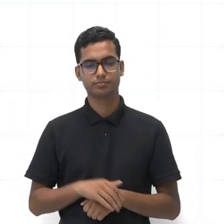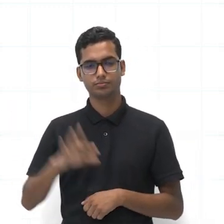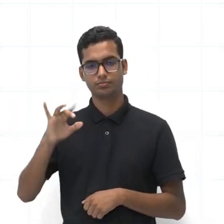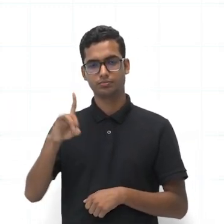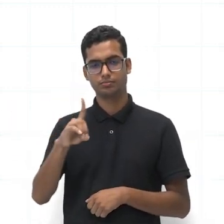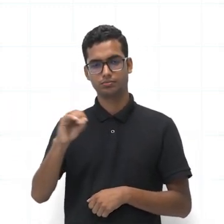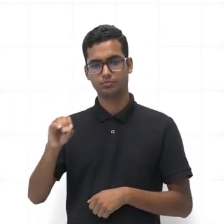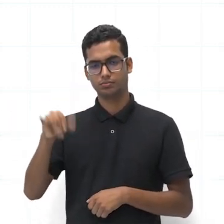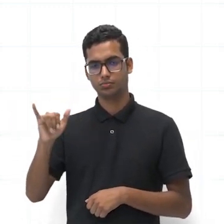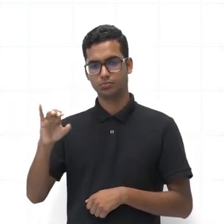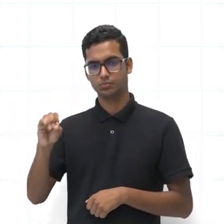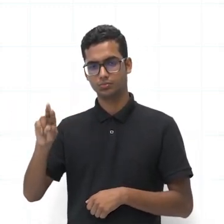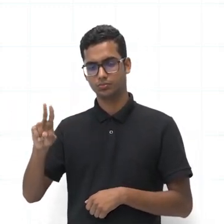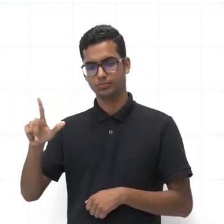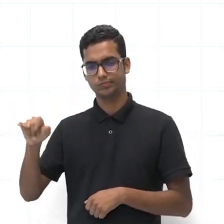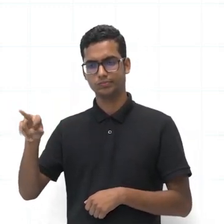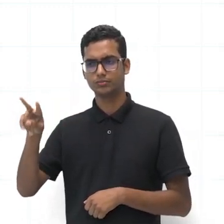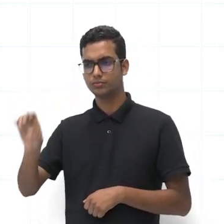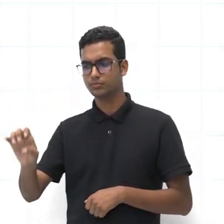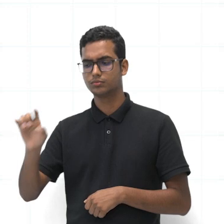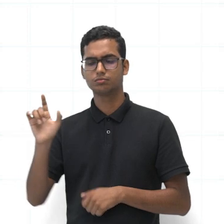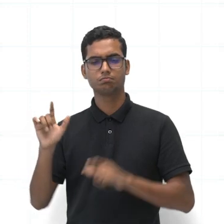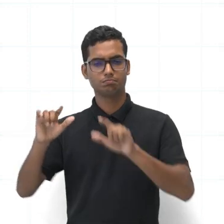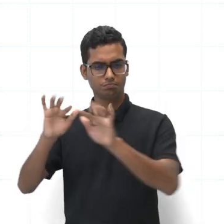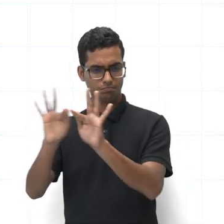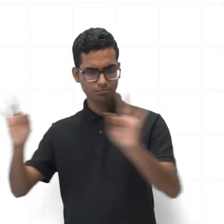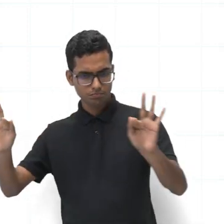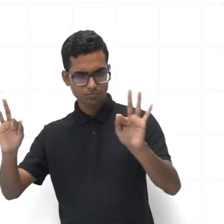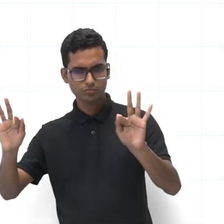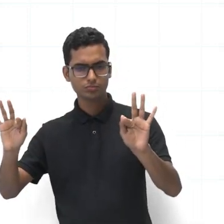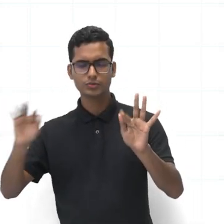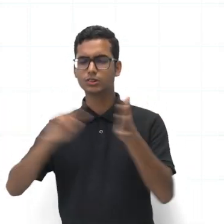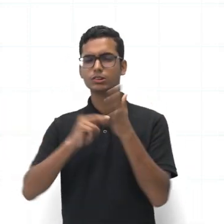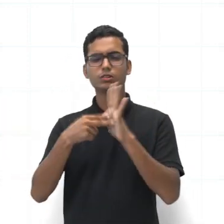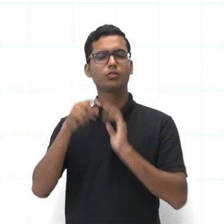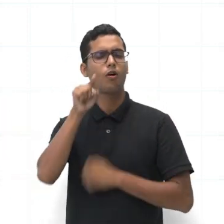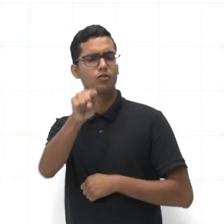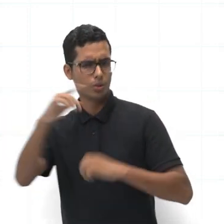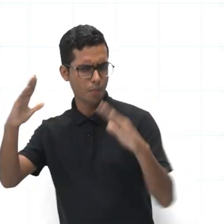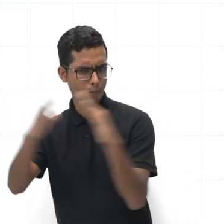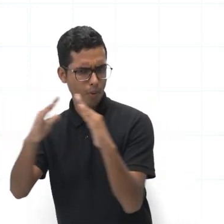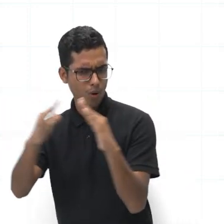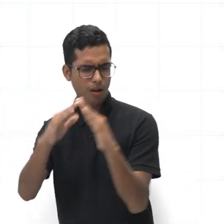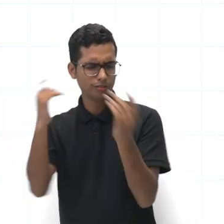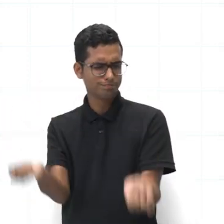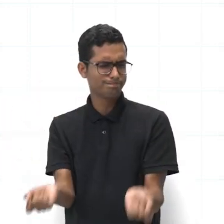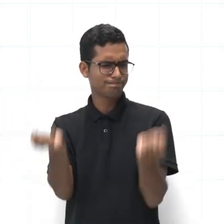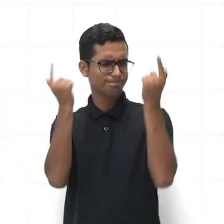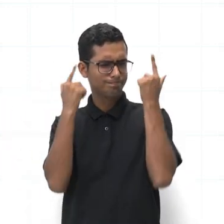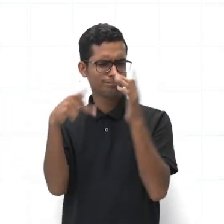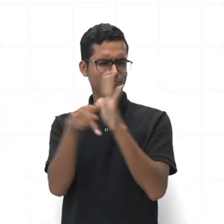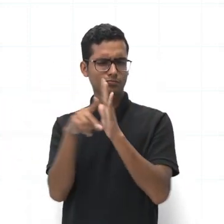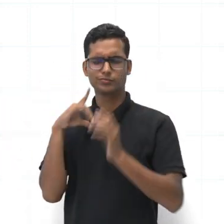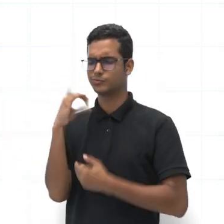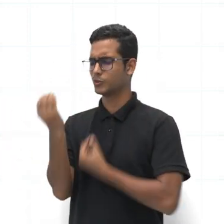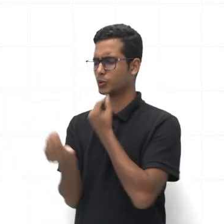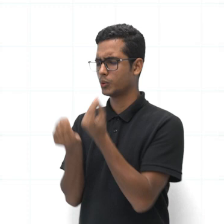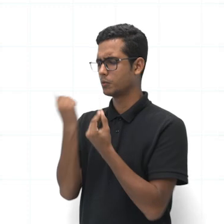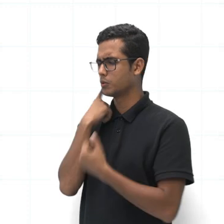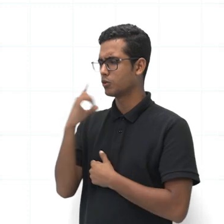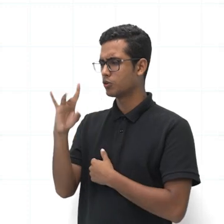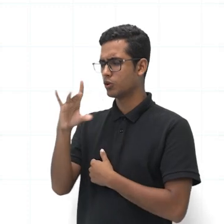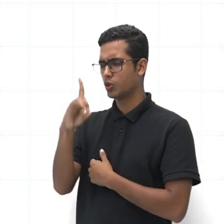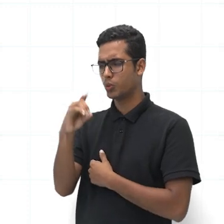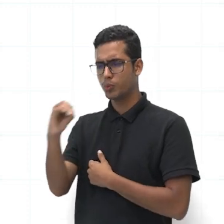live, que quer dizer você mora? E aí fica muito estranho, né? Só do you live. Como assim só do